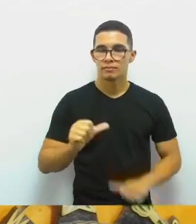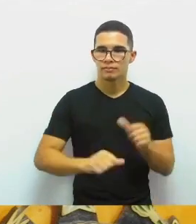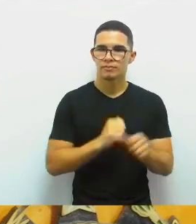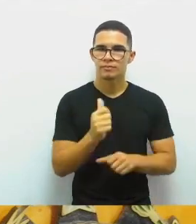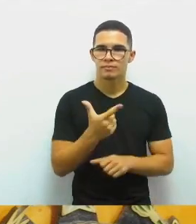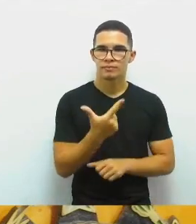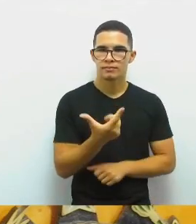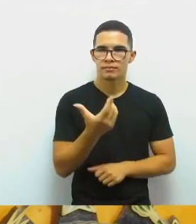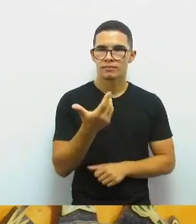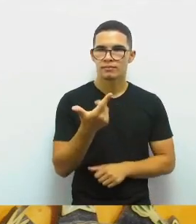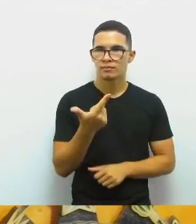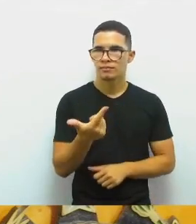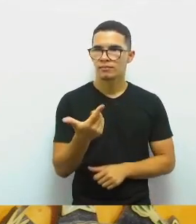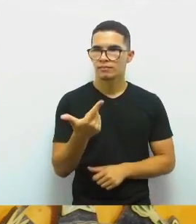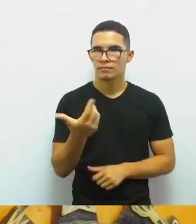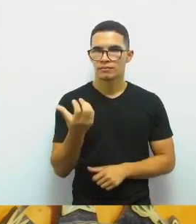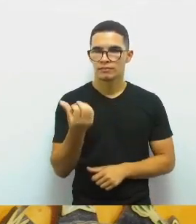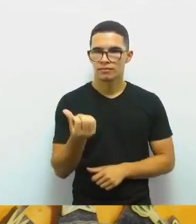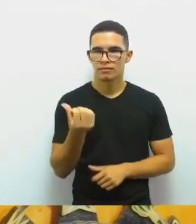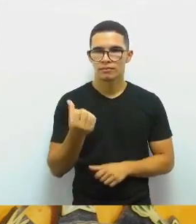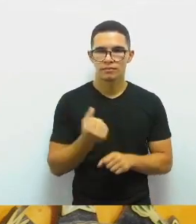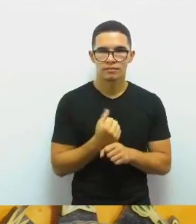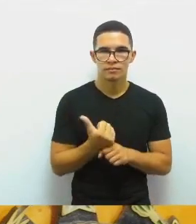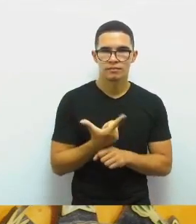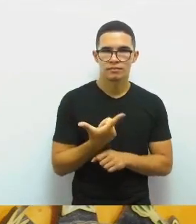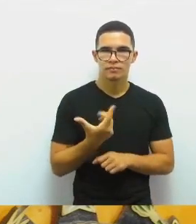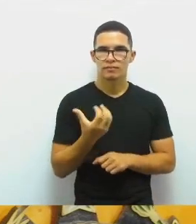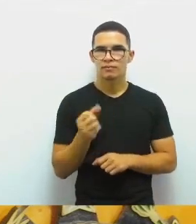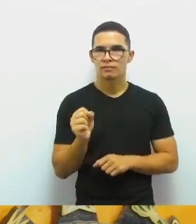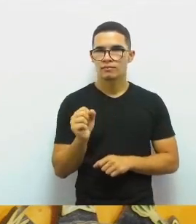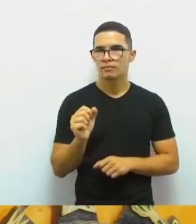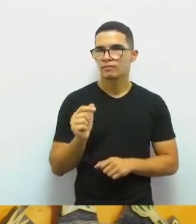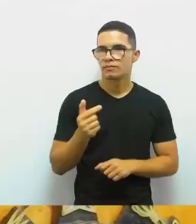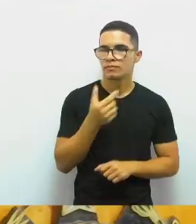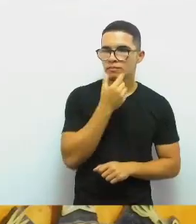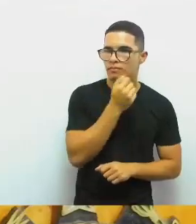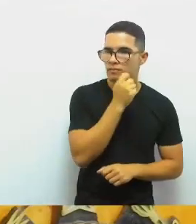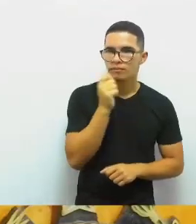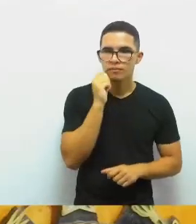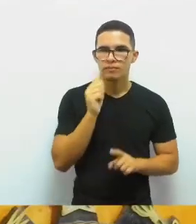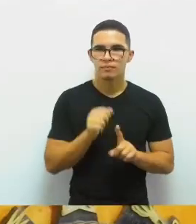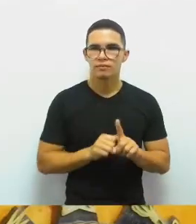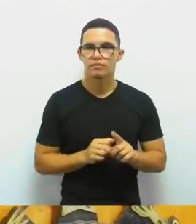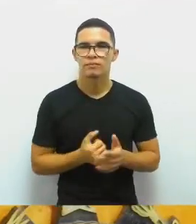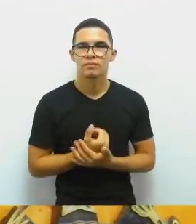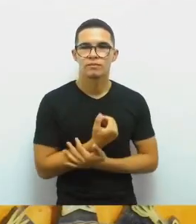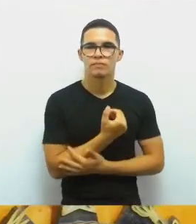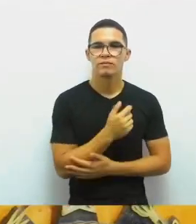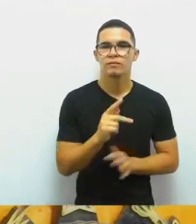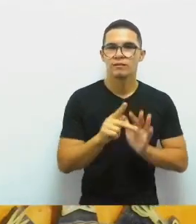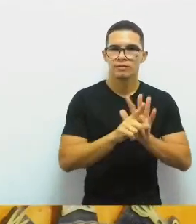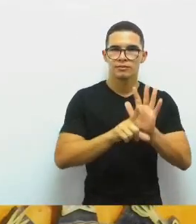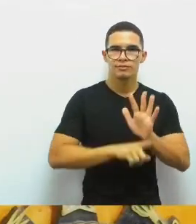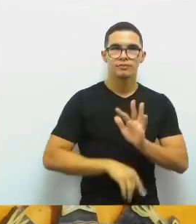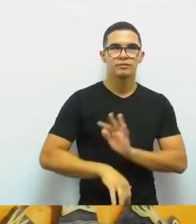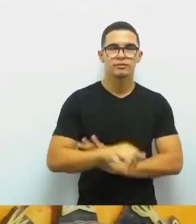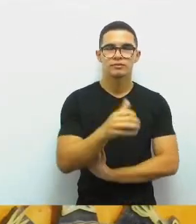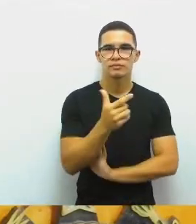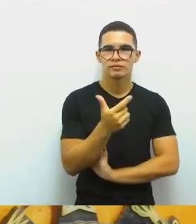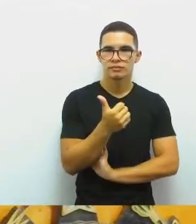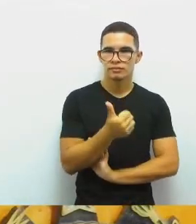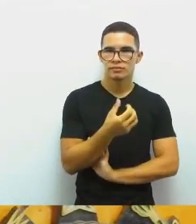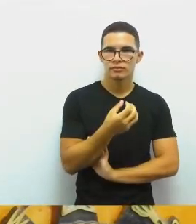número 2.226, de 28 de setembro de 2009, e da outras providências. Projeto de lei 103, da